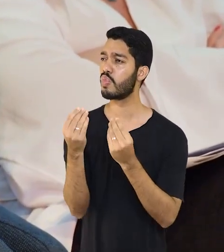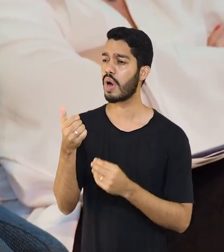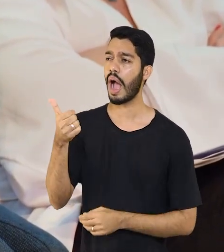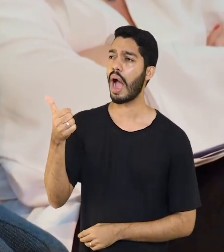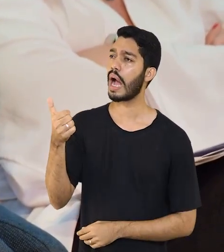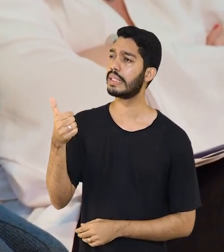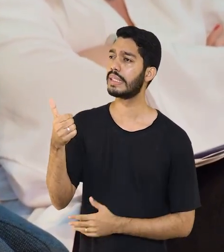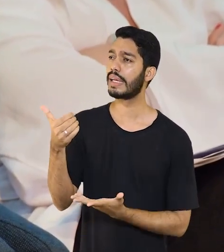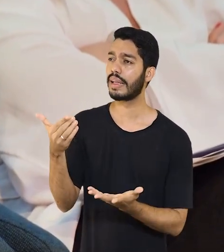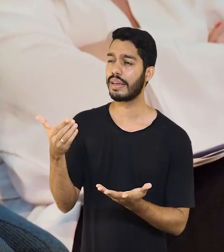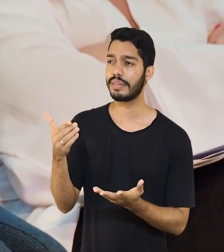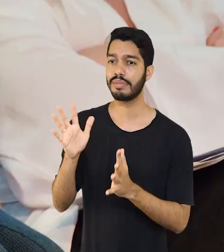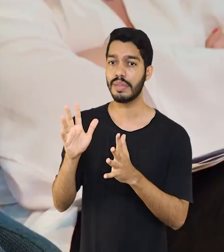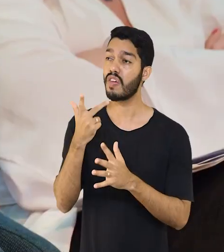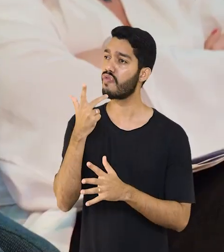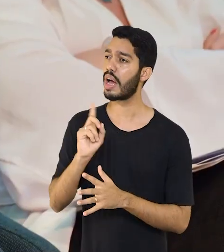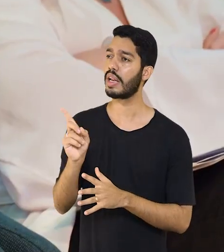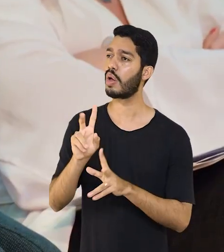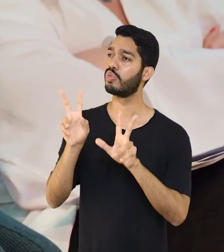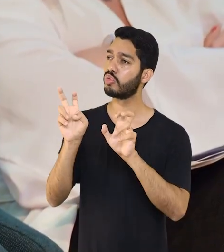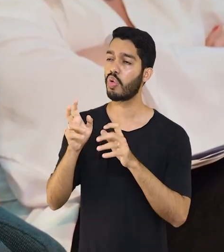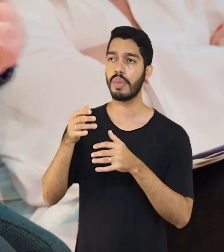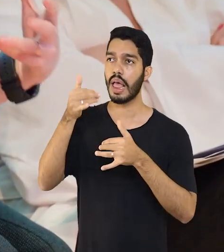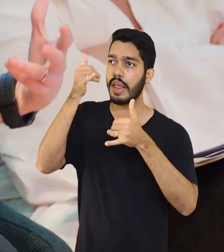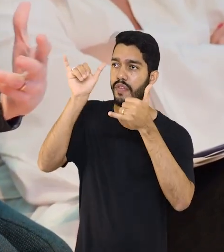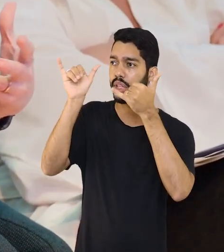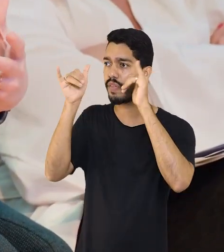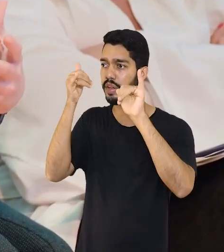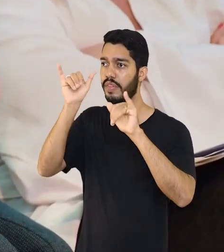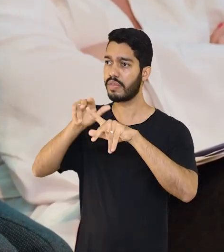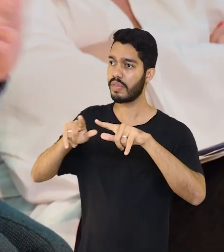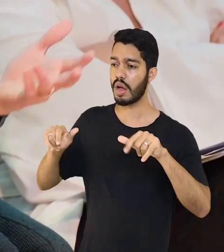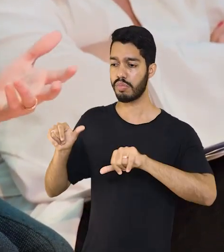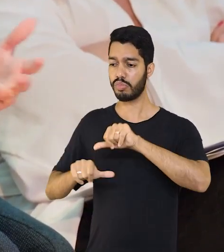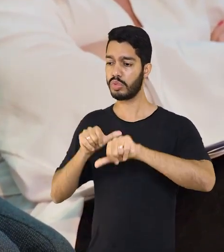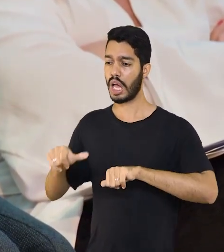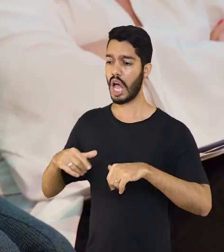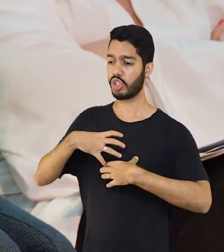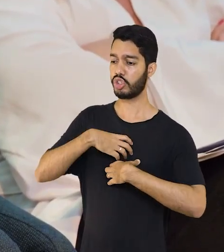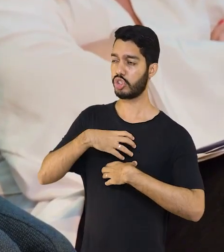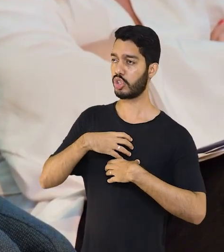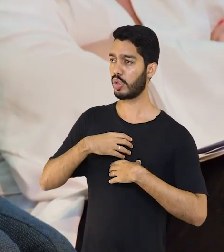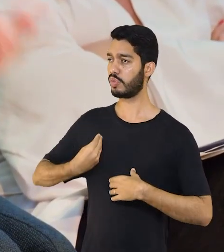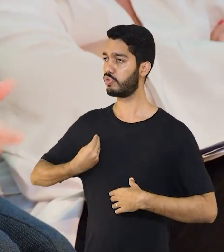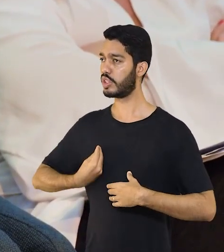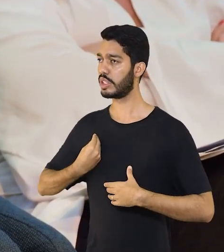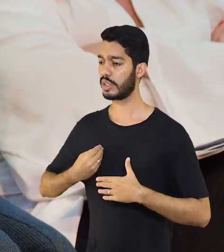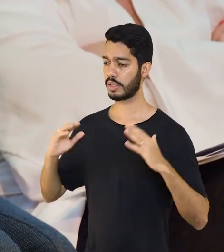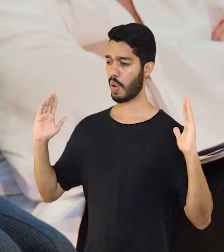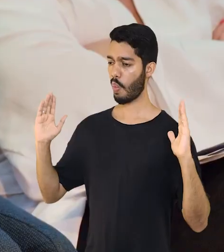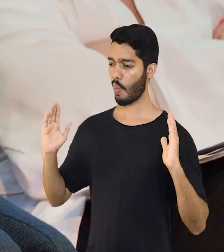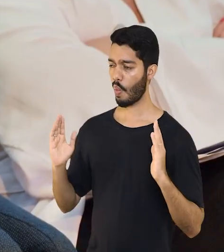de obesidade, porque dão um enfoque tão grande para a caneta e não falam tanto da questão da prevenção e de mudanças